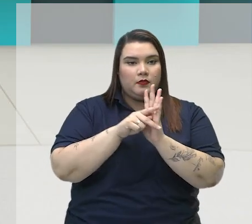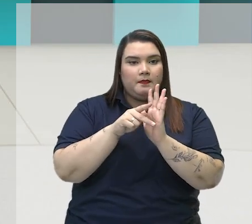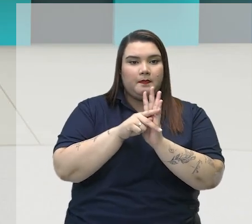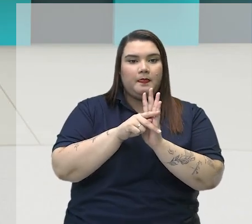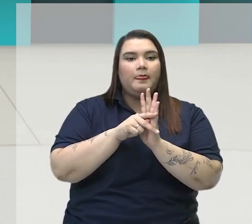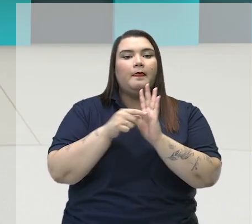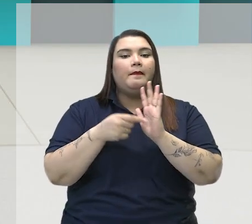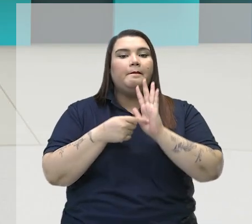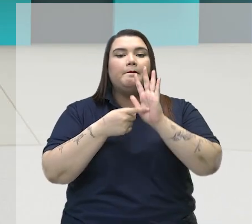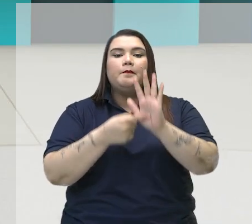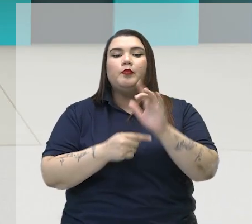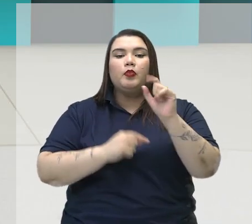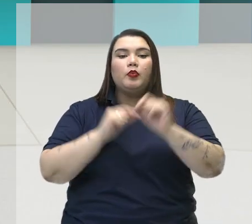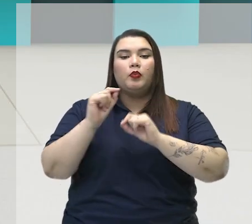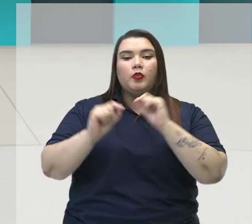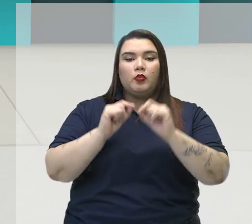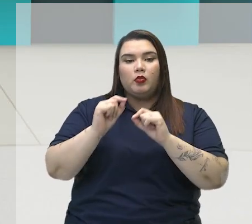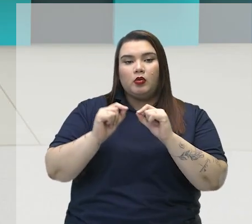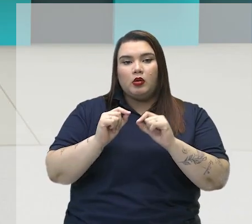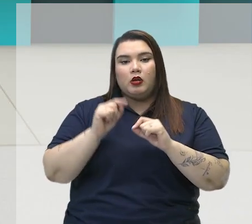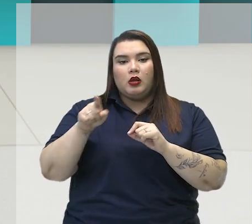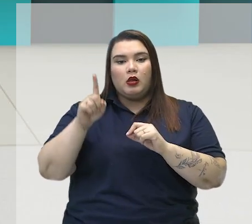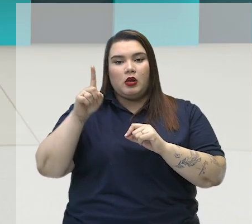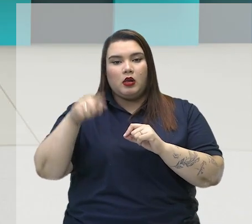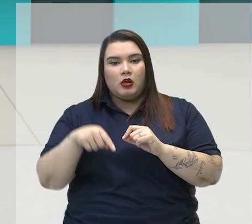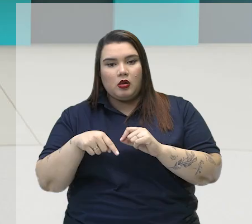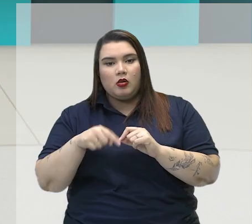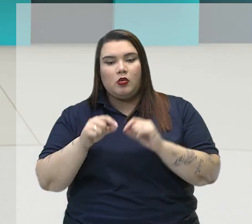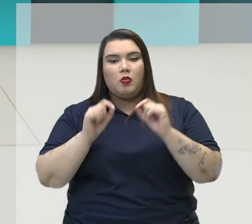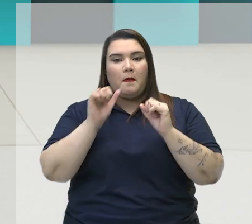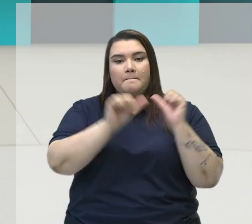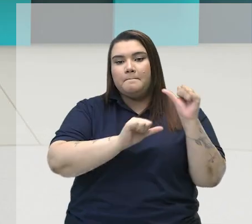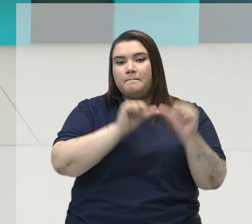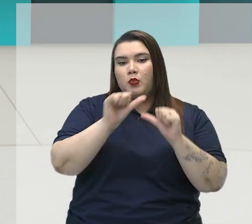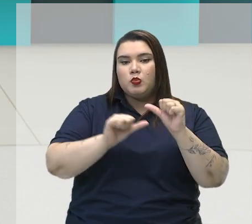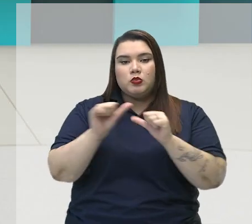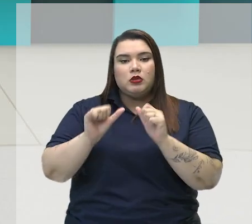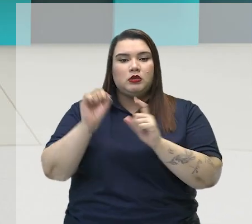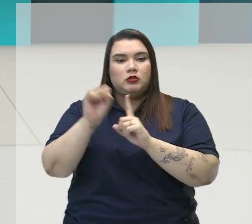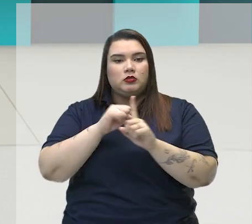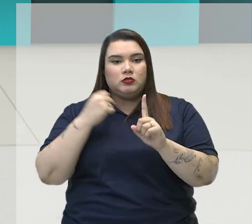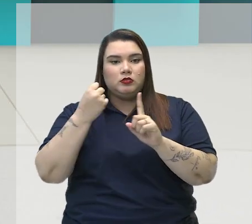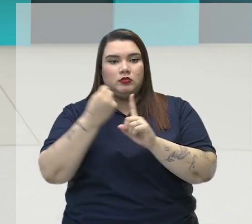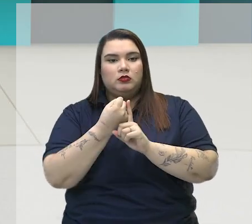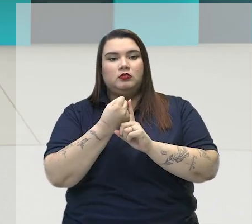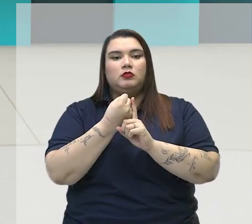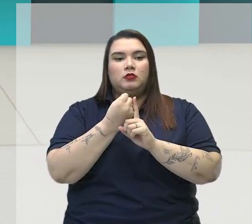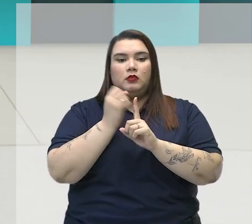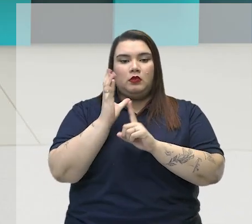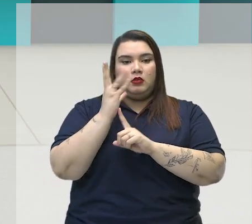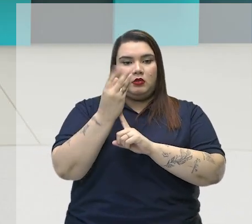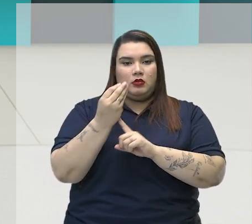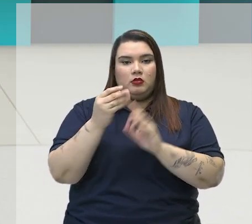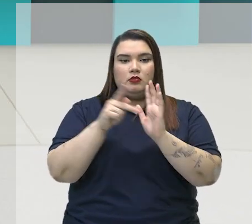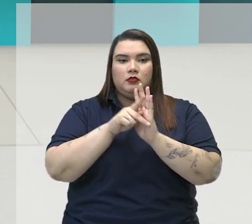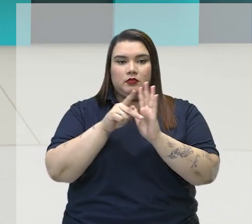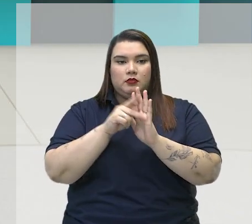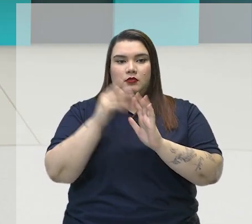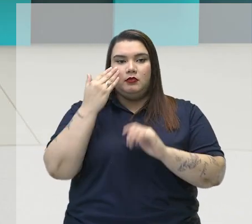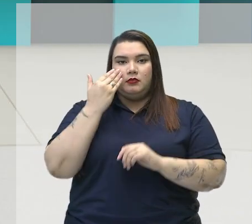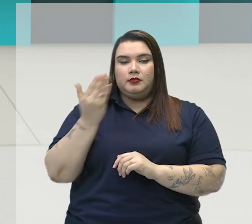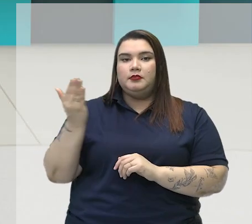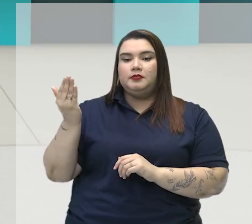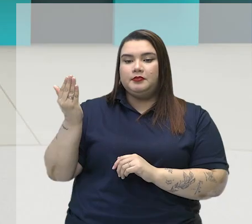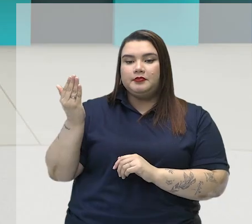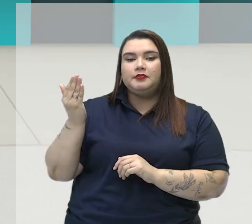certo? E ele trabalha como agente de transformação social nessa sua arte aqui do